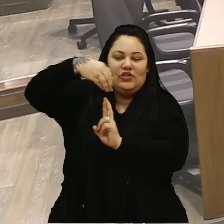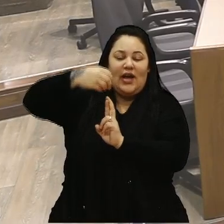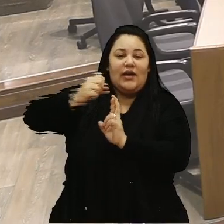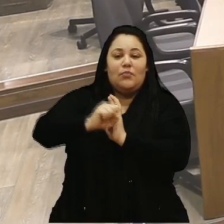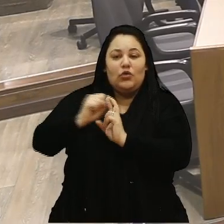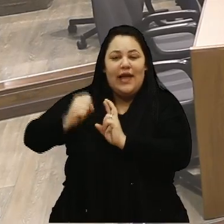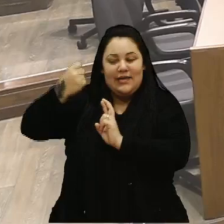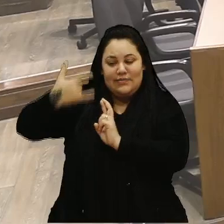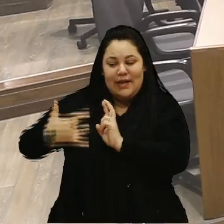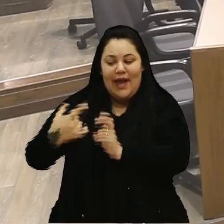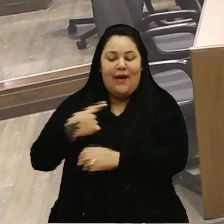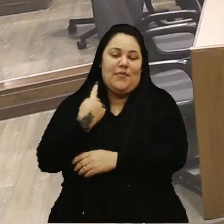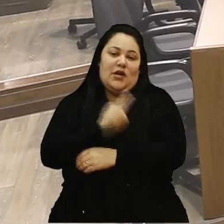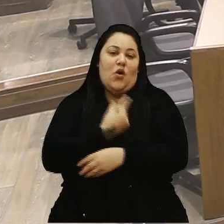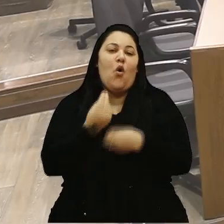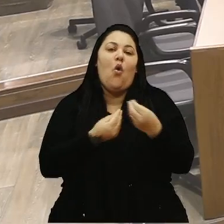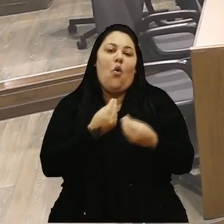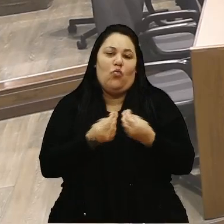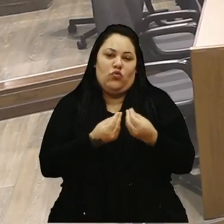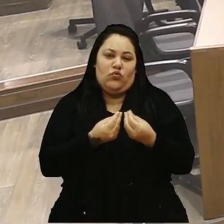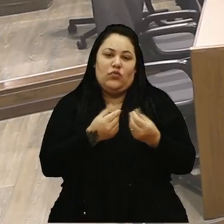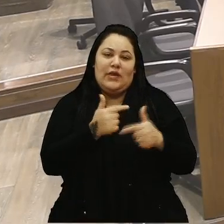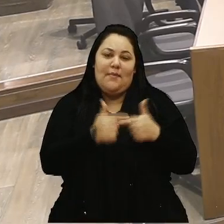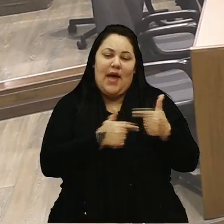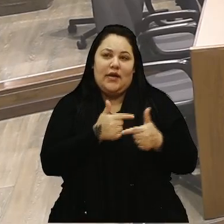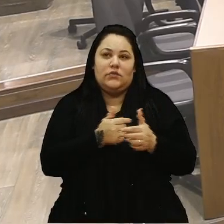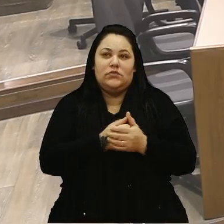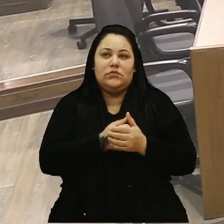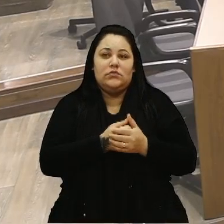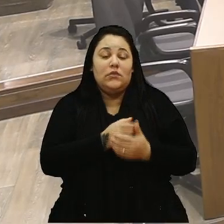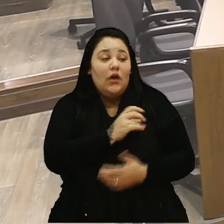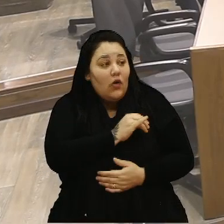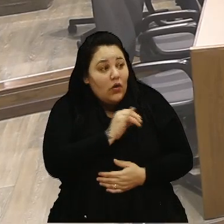né? Porque... Oi?